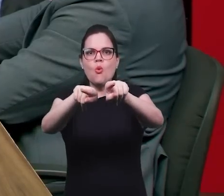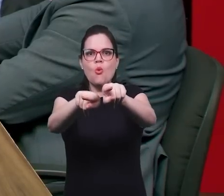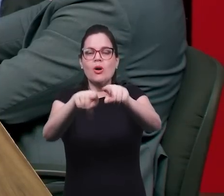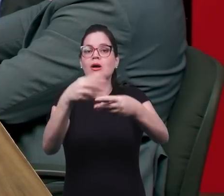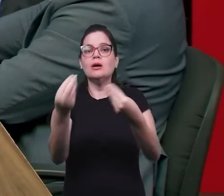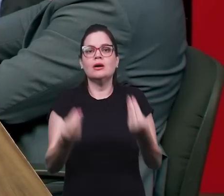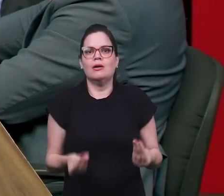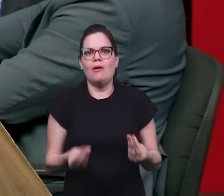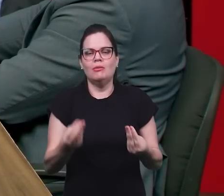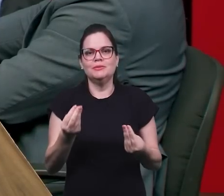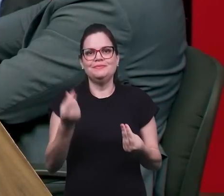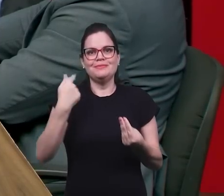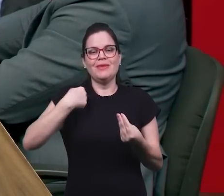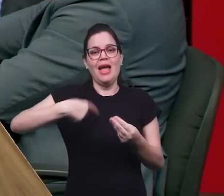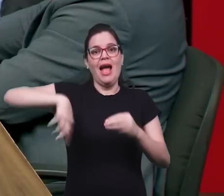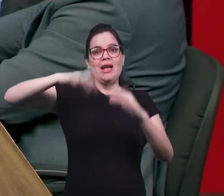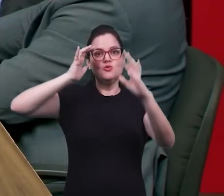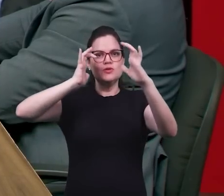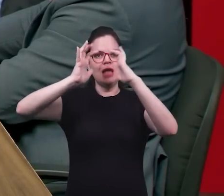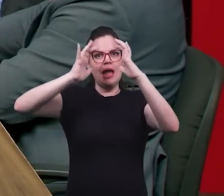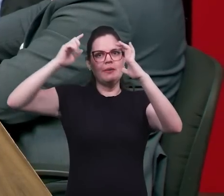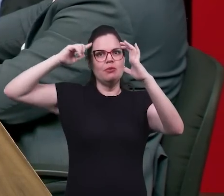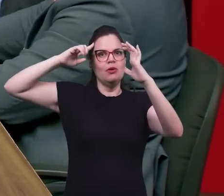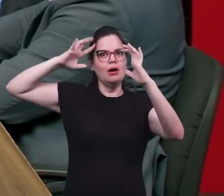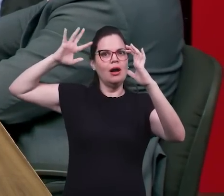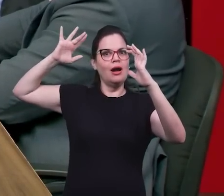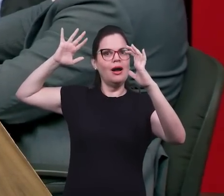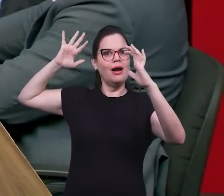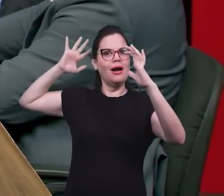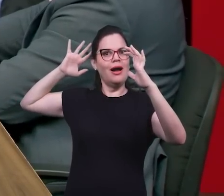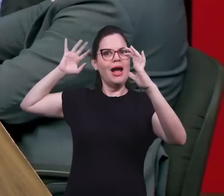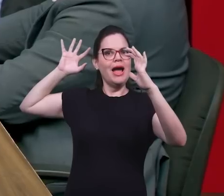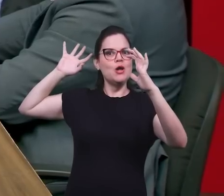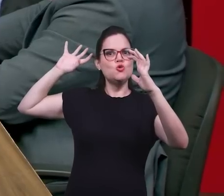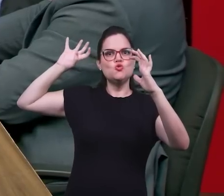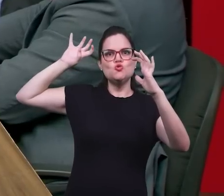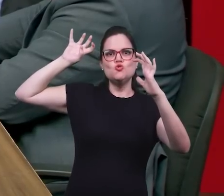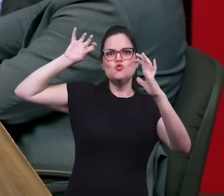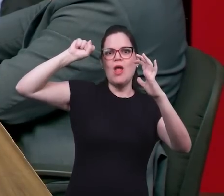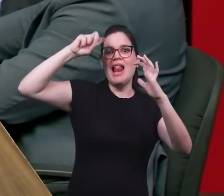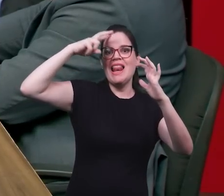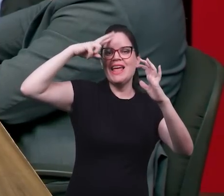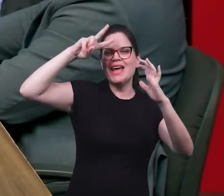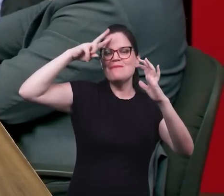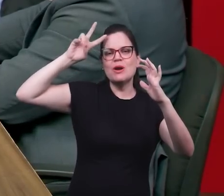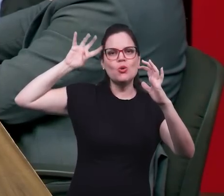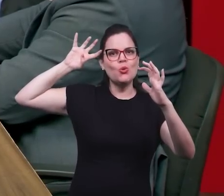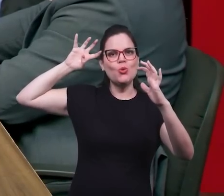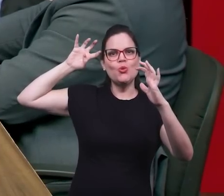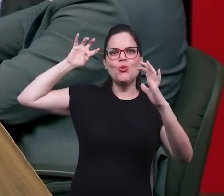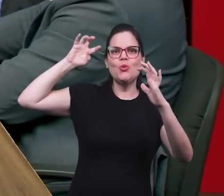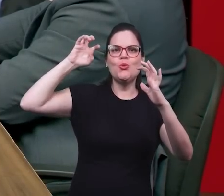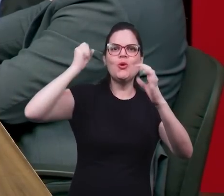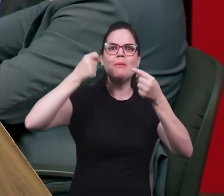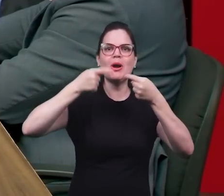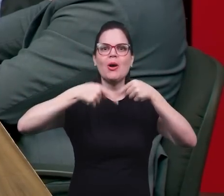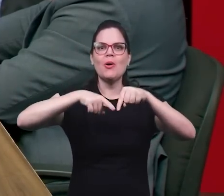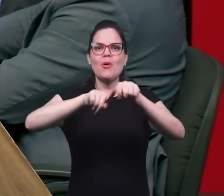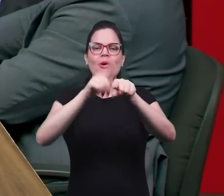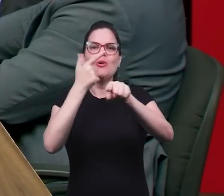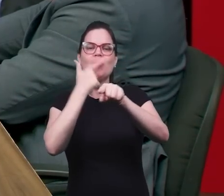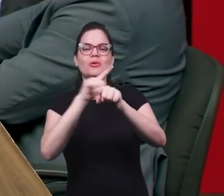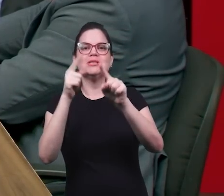fazer processamentos preditivos. Ele busca na memória alguma coisa para que isso seja sincronizado, para que eu